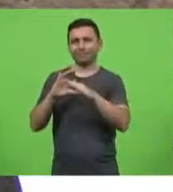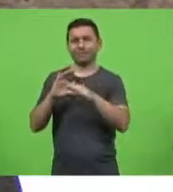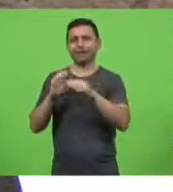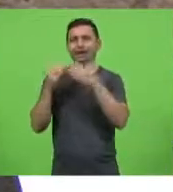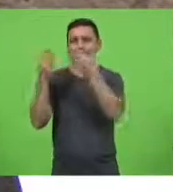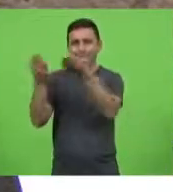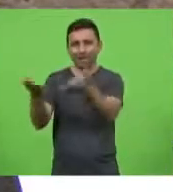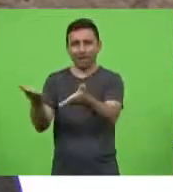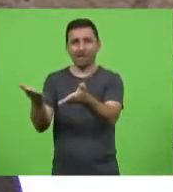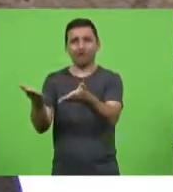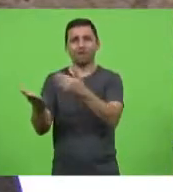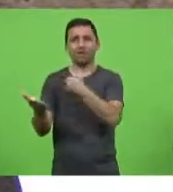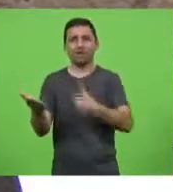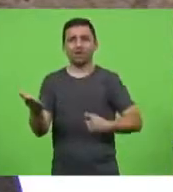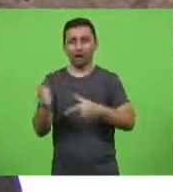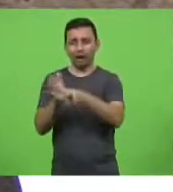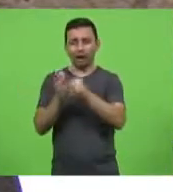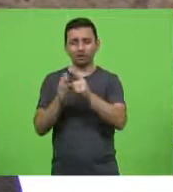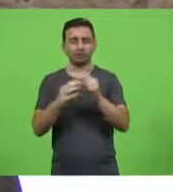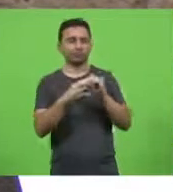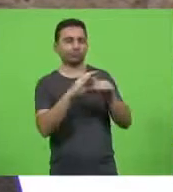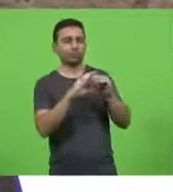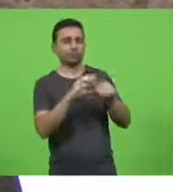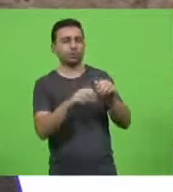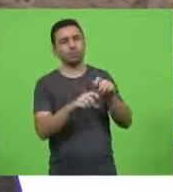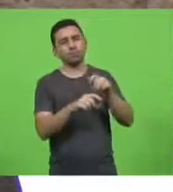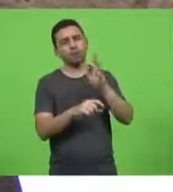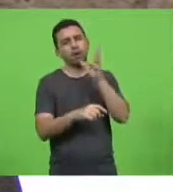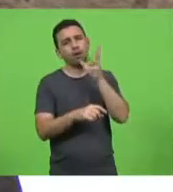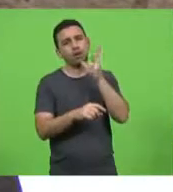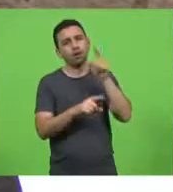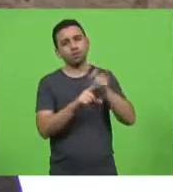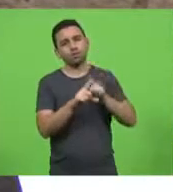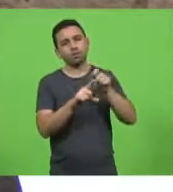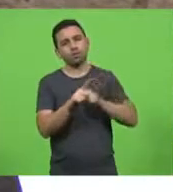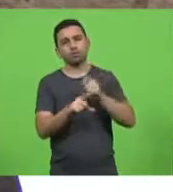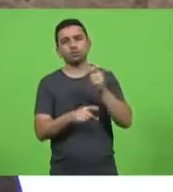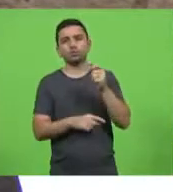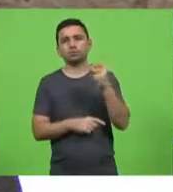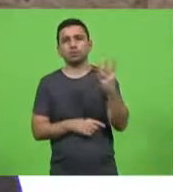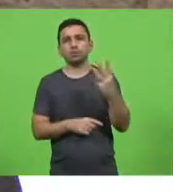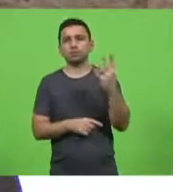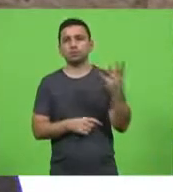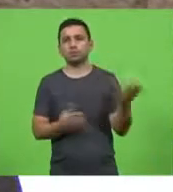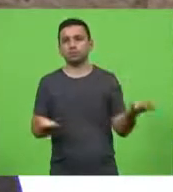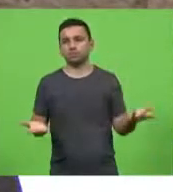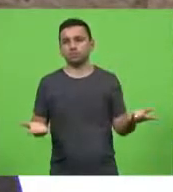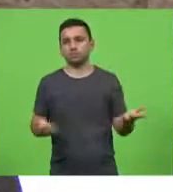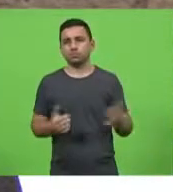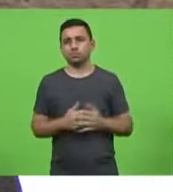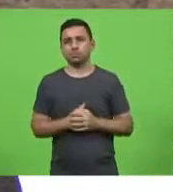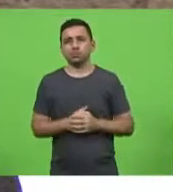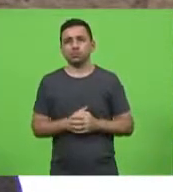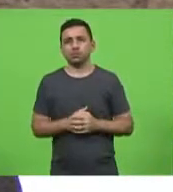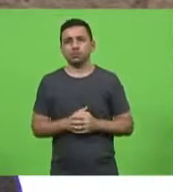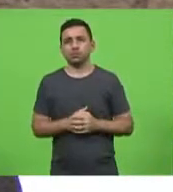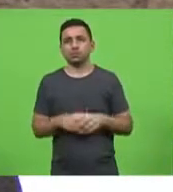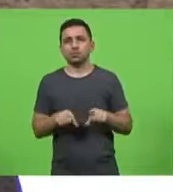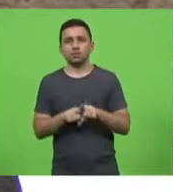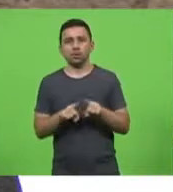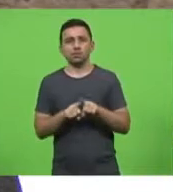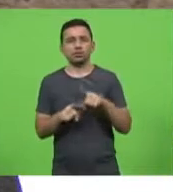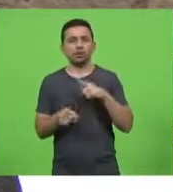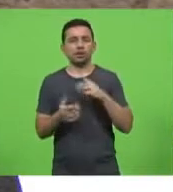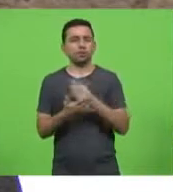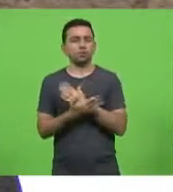para a Segurança Pública, ficava lá entravado 2, 3 meses. E tinha secretários, porque depois de 36 anos dentro da corporação, a gente conhece